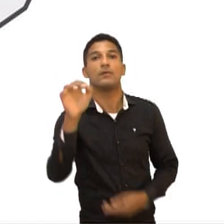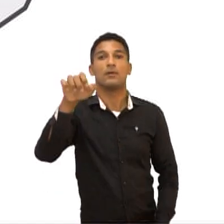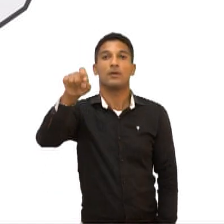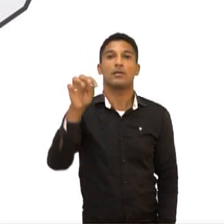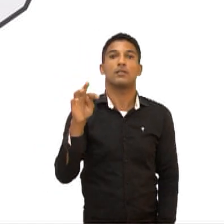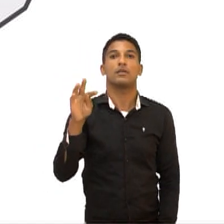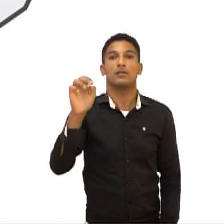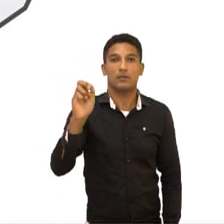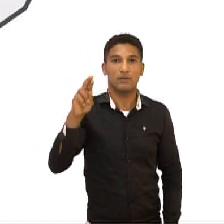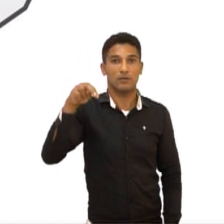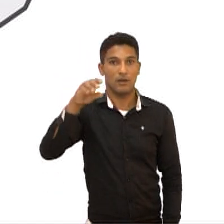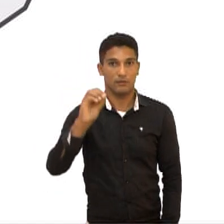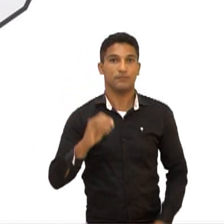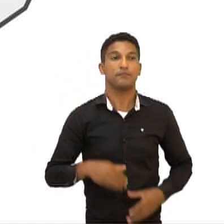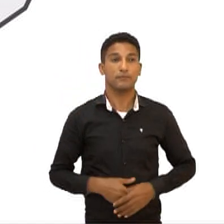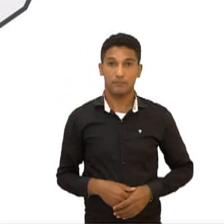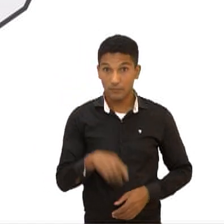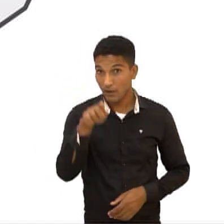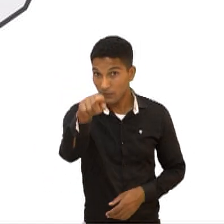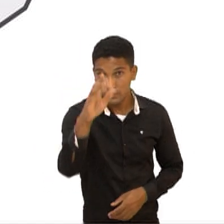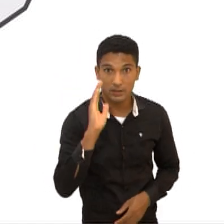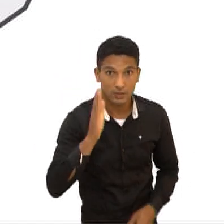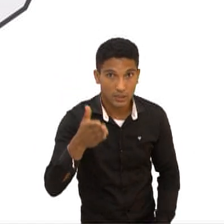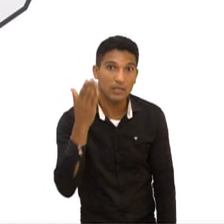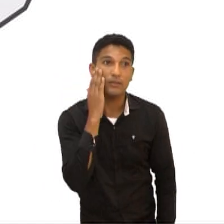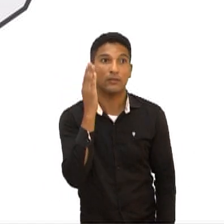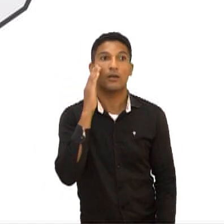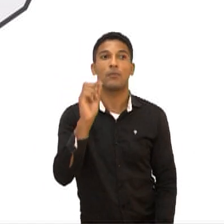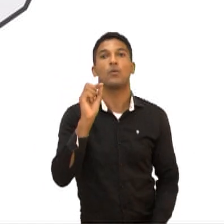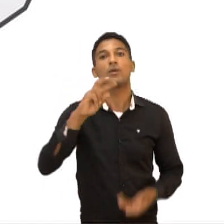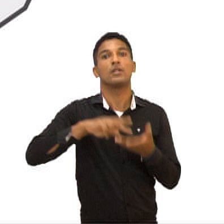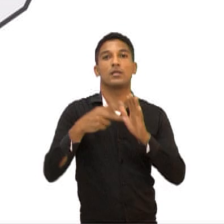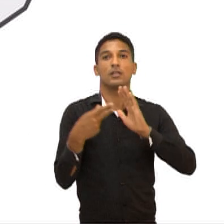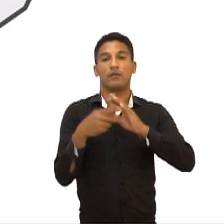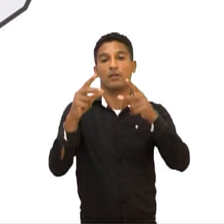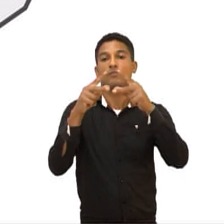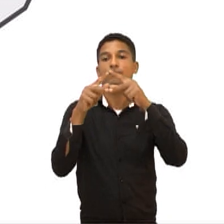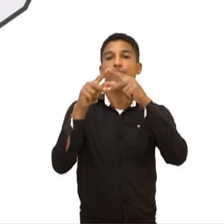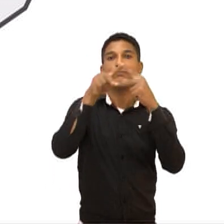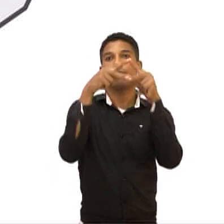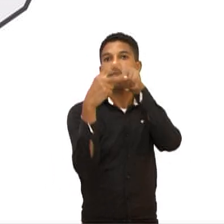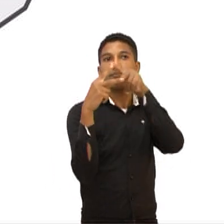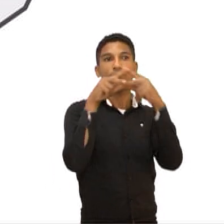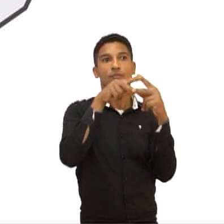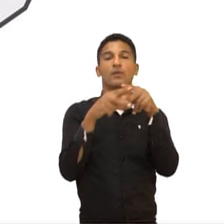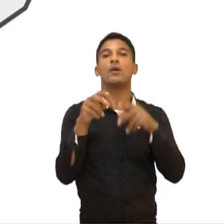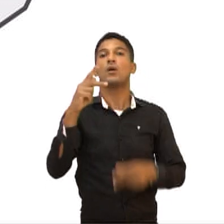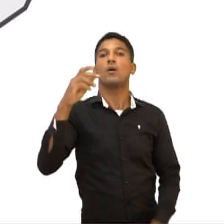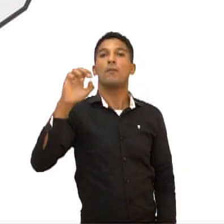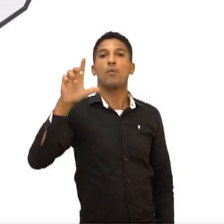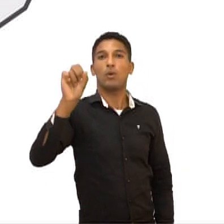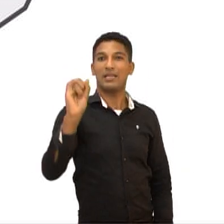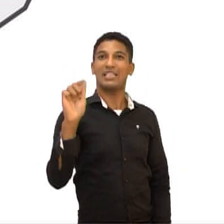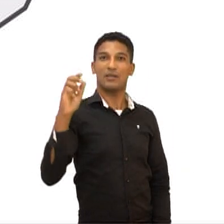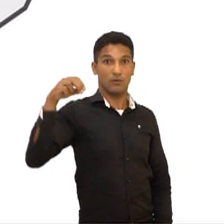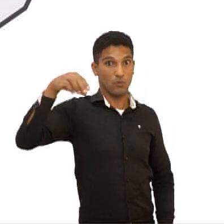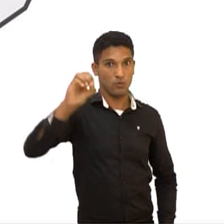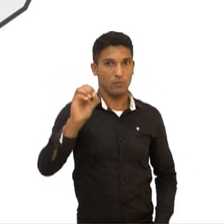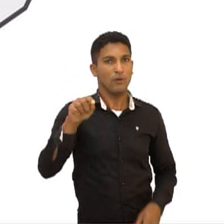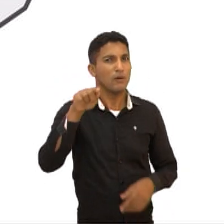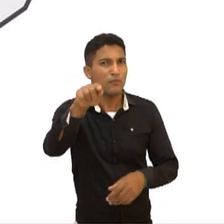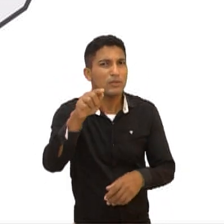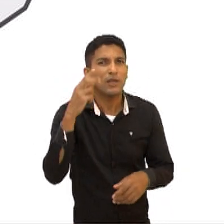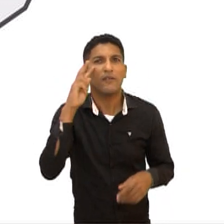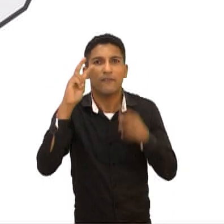polígono, eu quero que vocês analisem essas figuras e me digam quais dessas figuras são